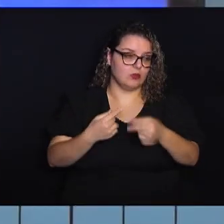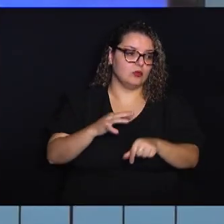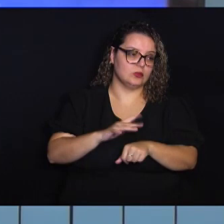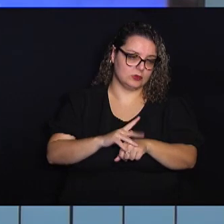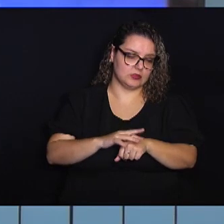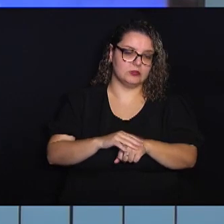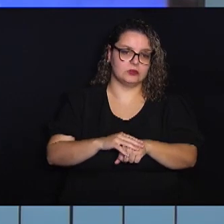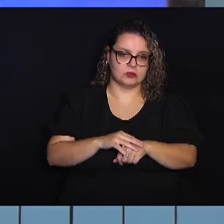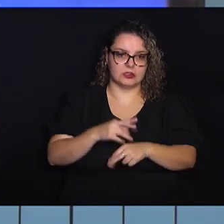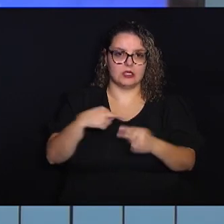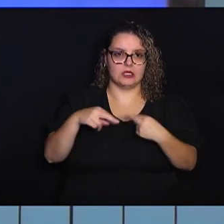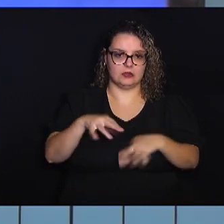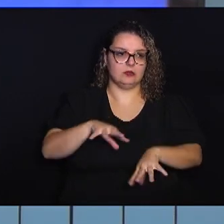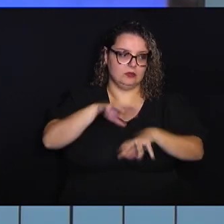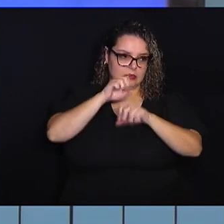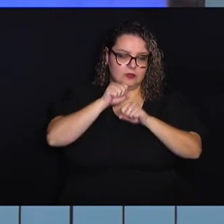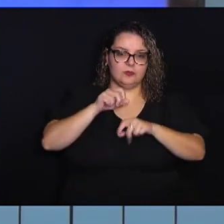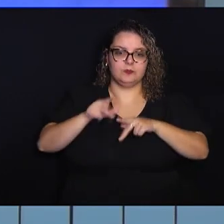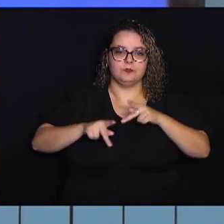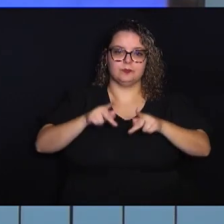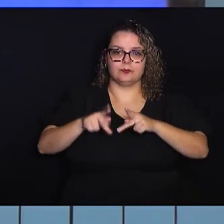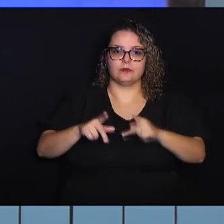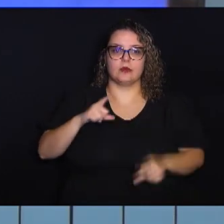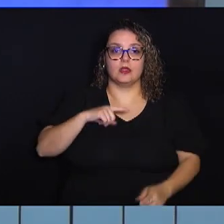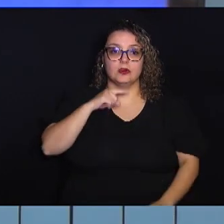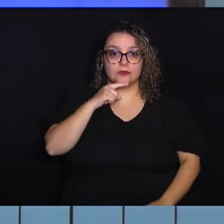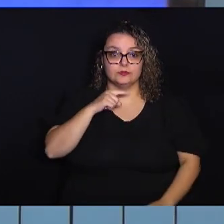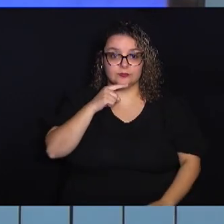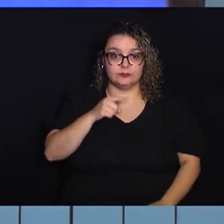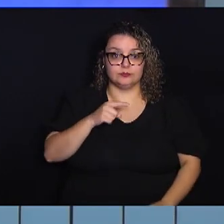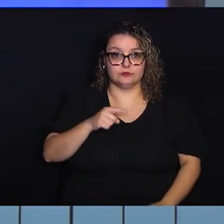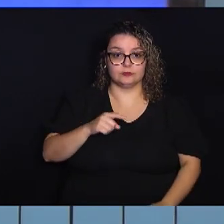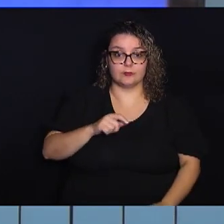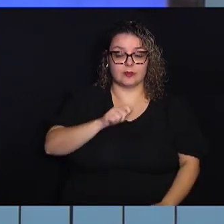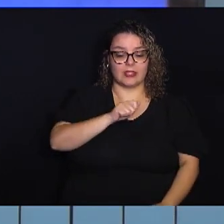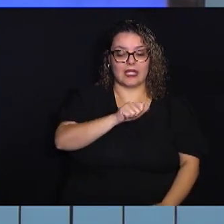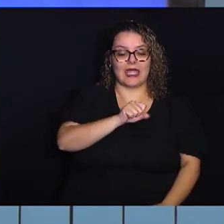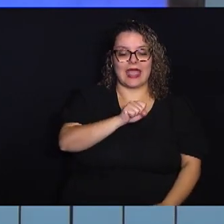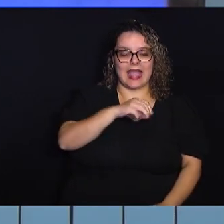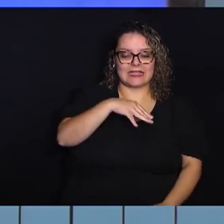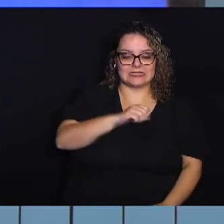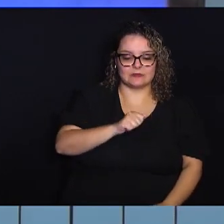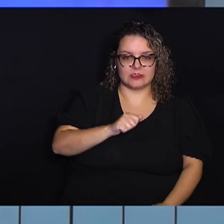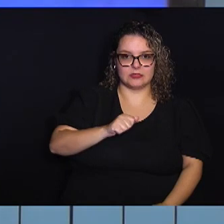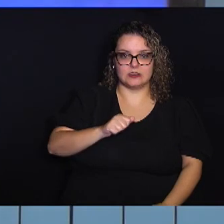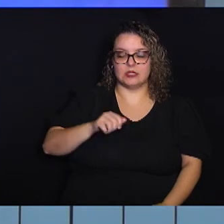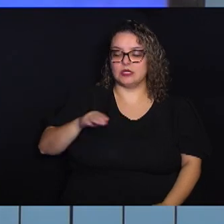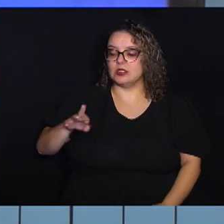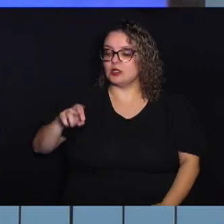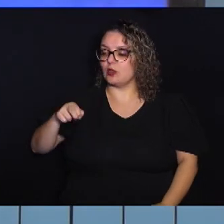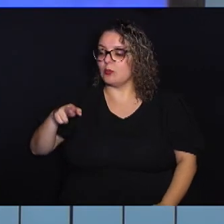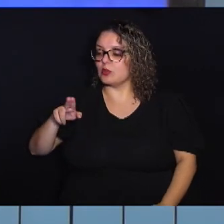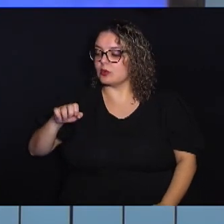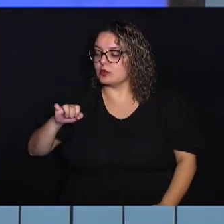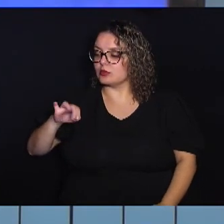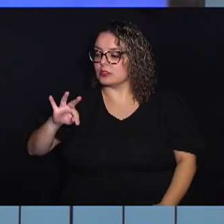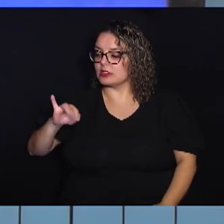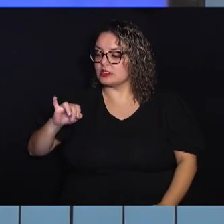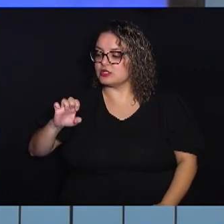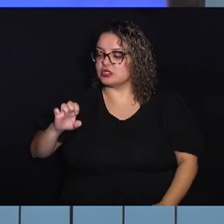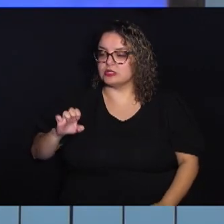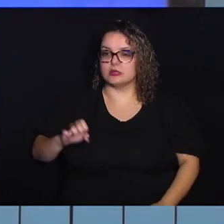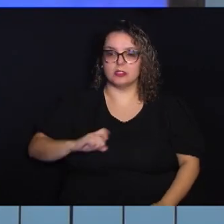doenças, né, que também a população tem dúvida, é asma e bronquite, as principais diferenças, né, entre